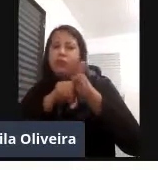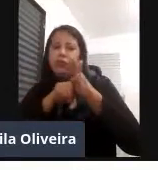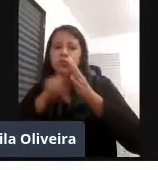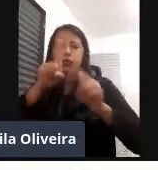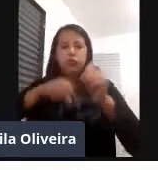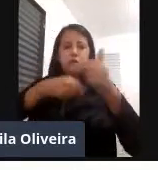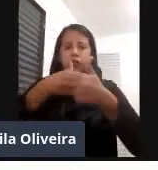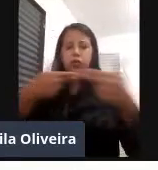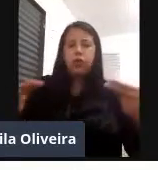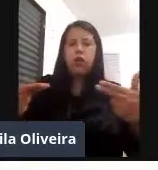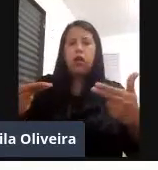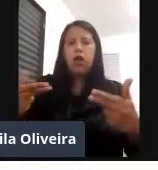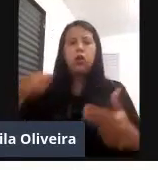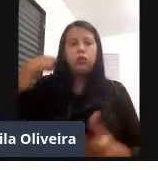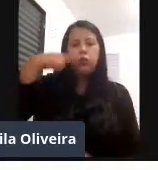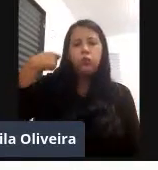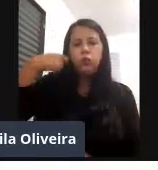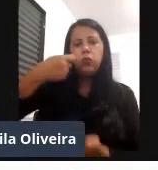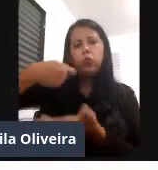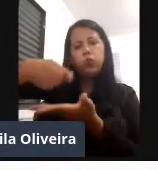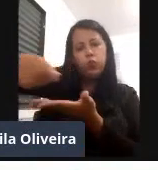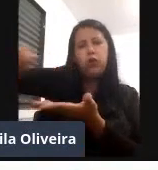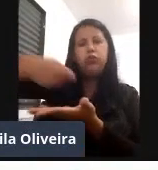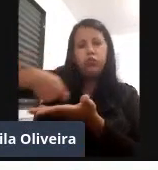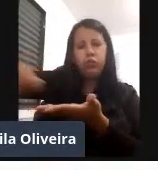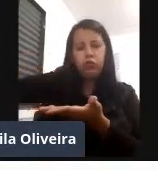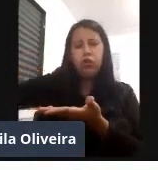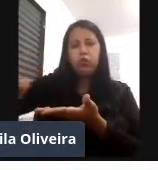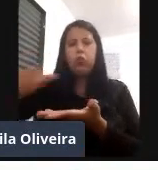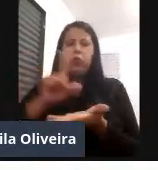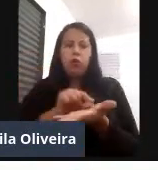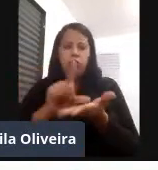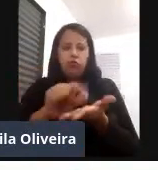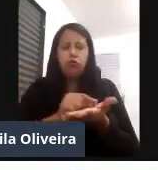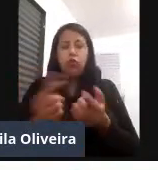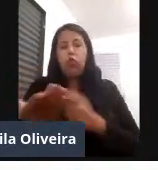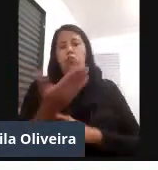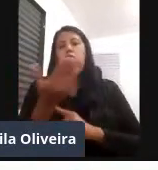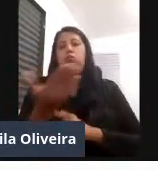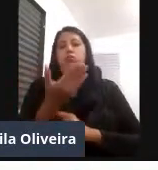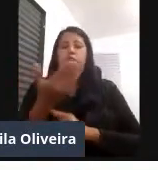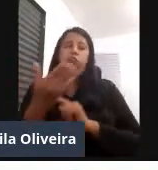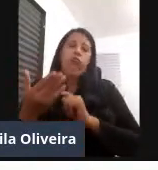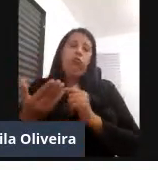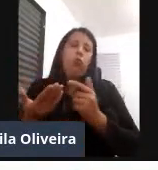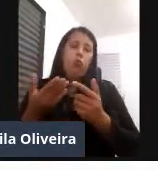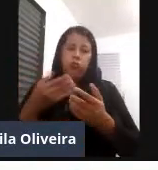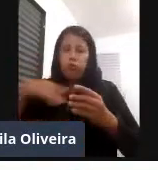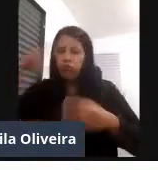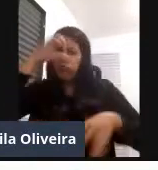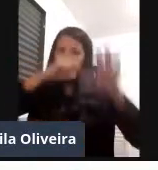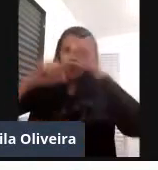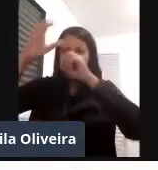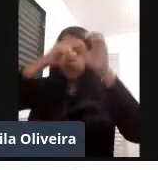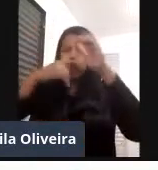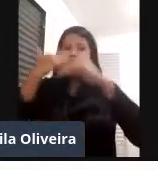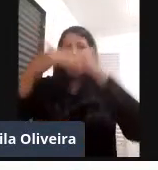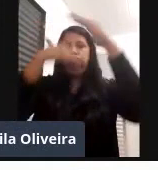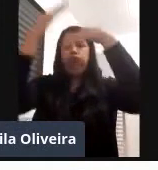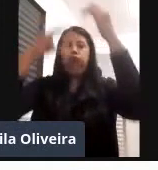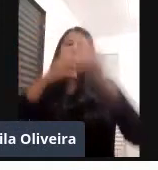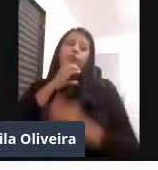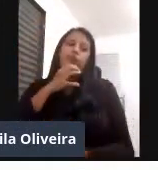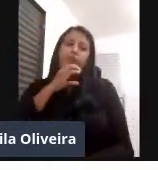de artigos que vão dar sustentação para a área de vocês. Então, eu acredito que nas disciplinas que vocês têm feito, os professores